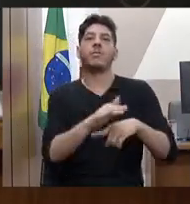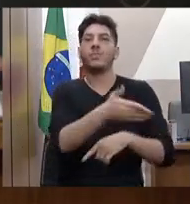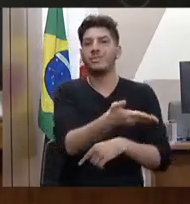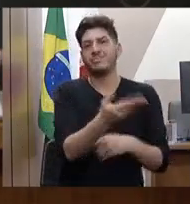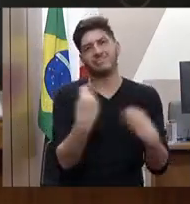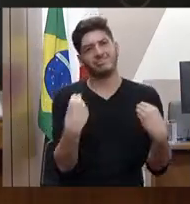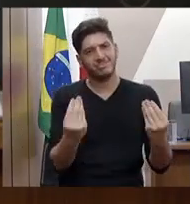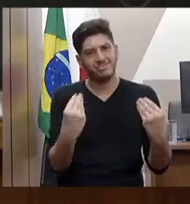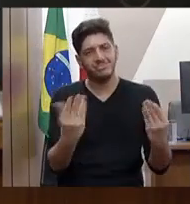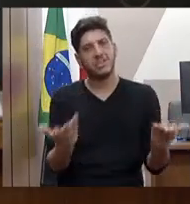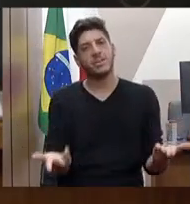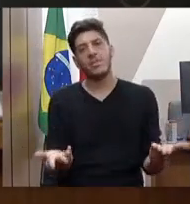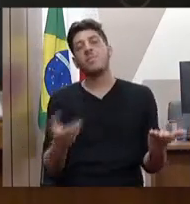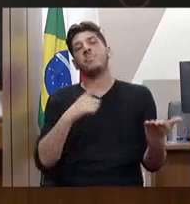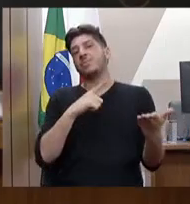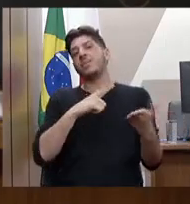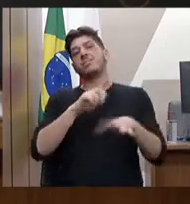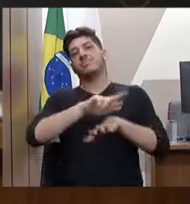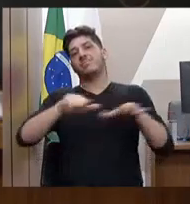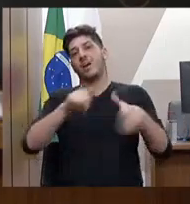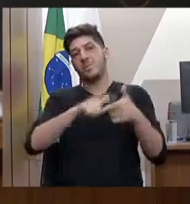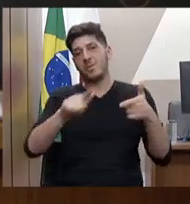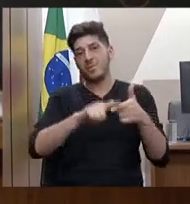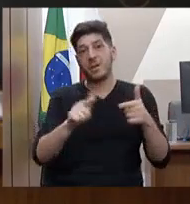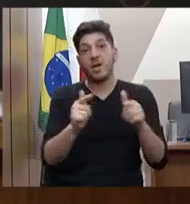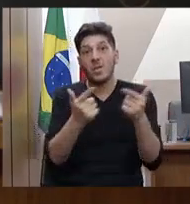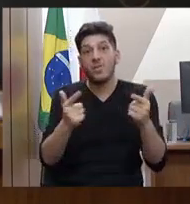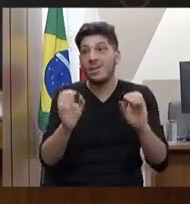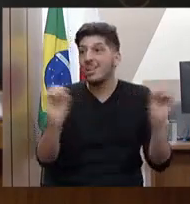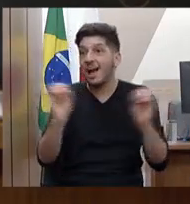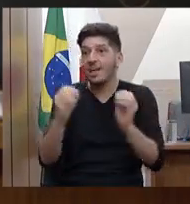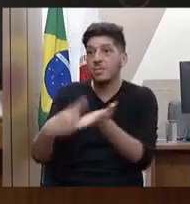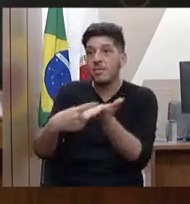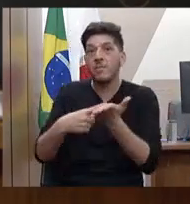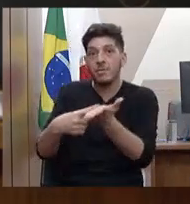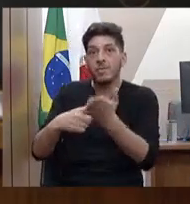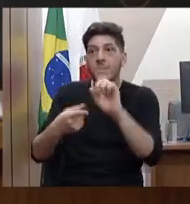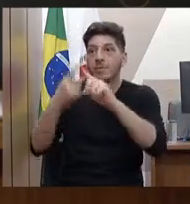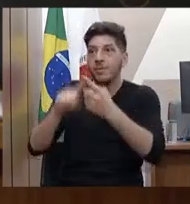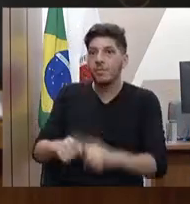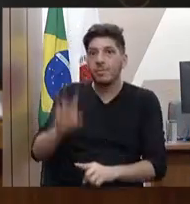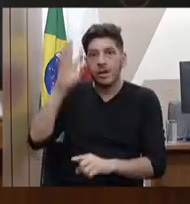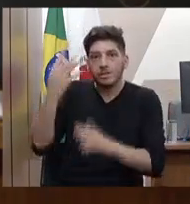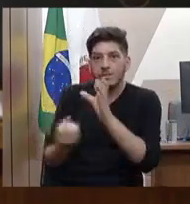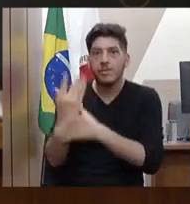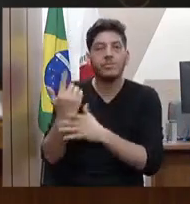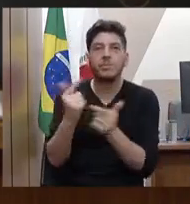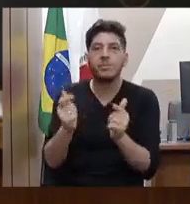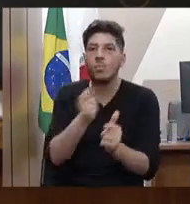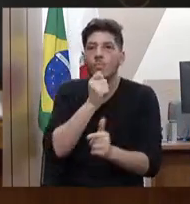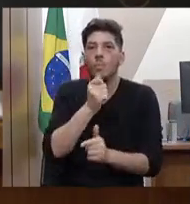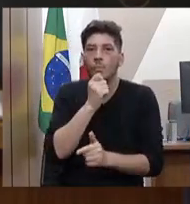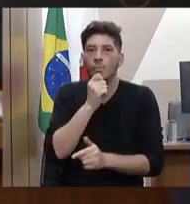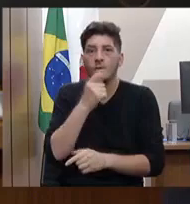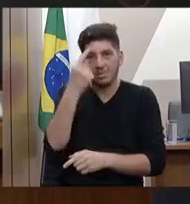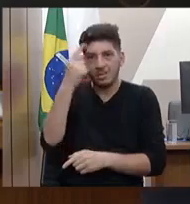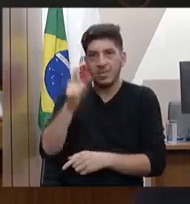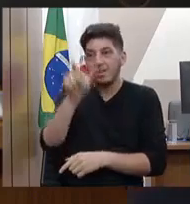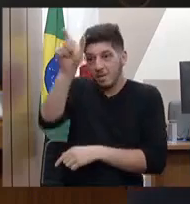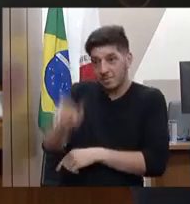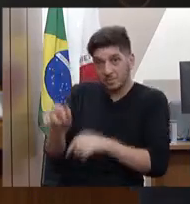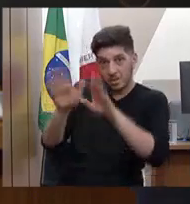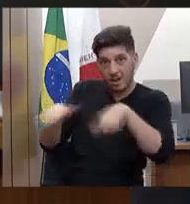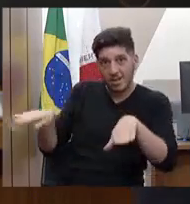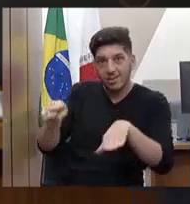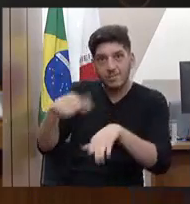só tem problema não tem nada que soluções você embota a vida dessa criança trabalhadora